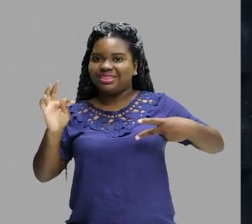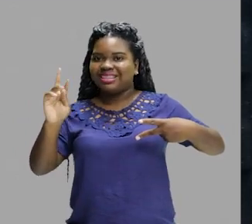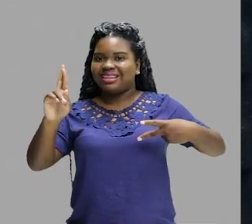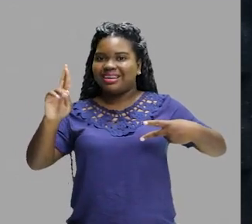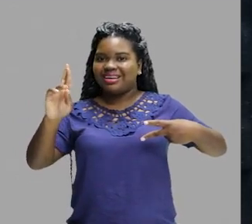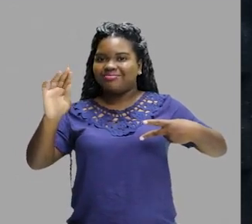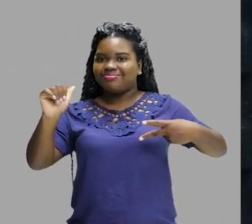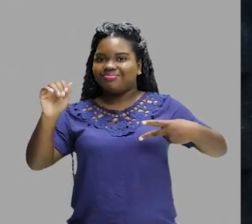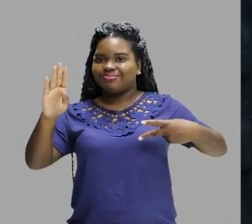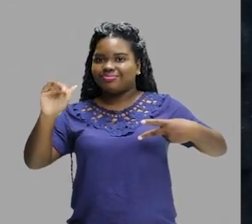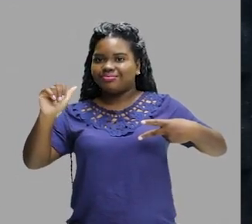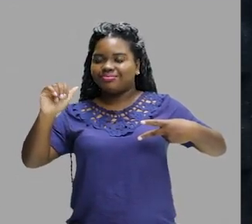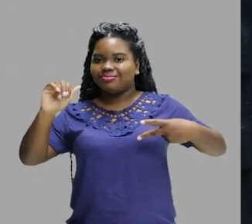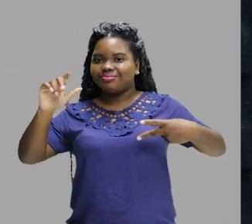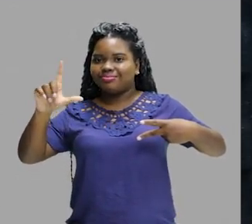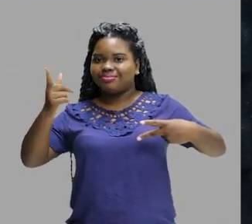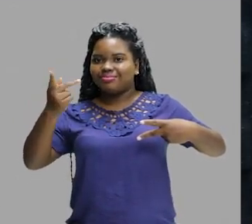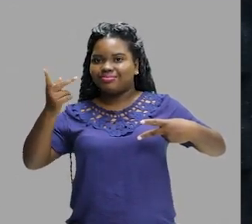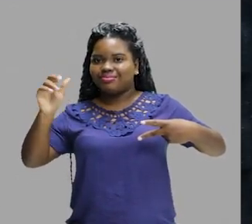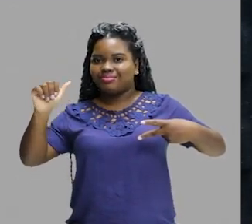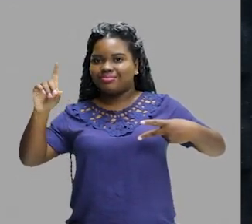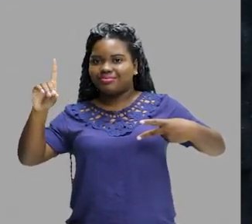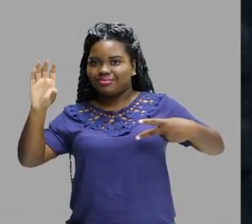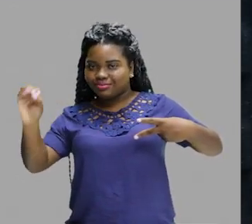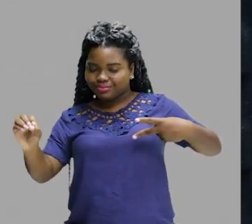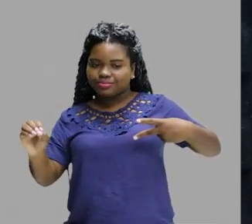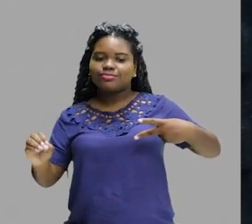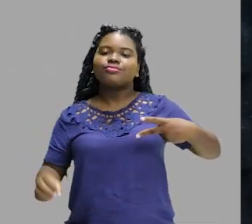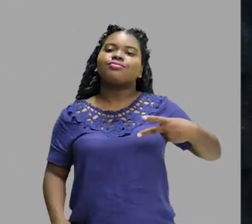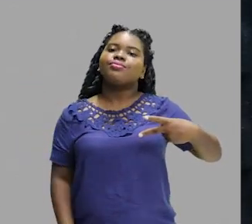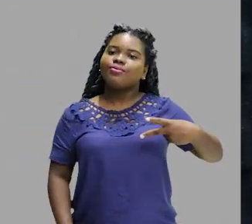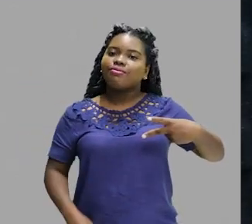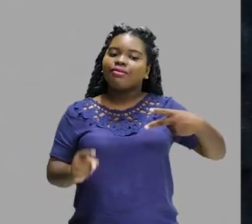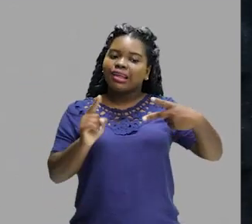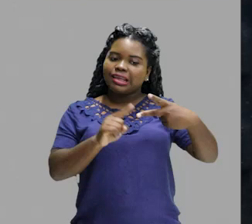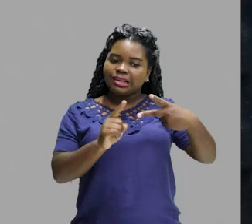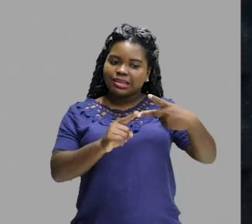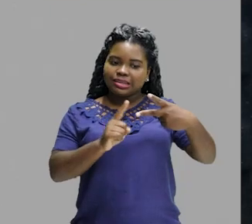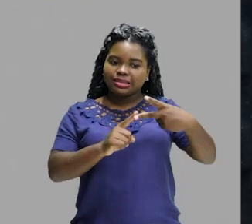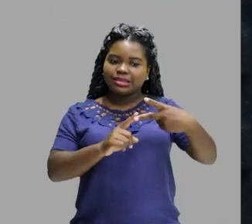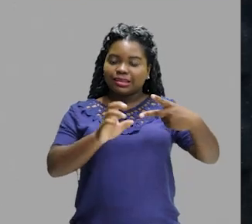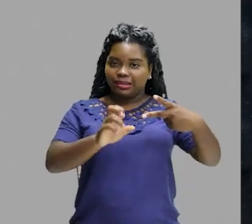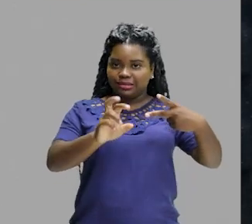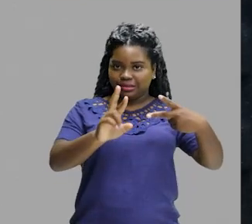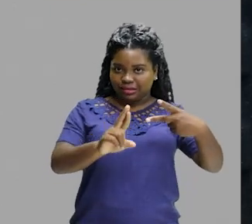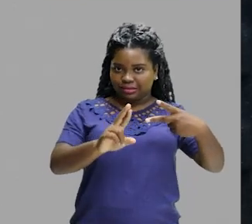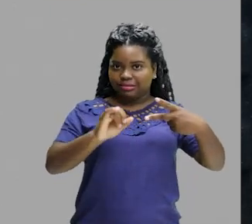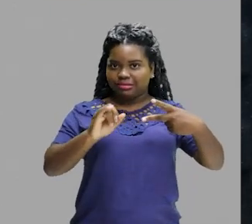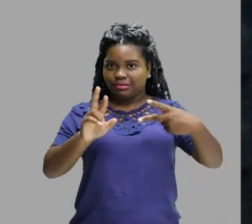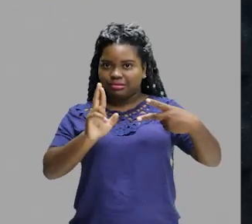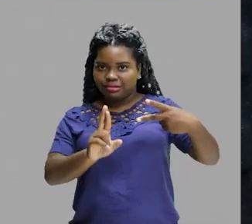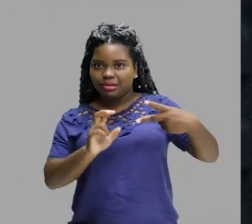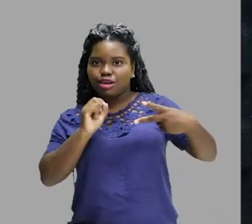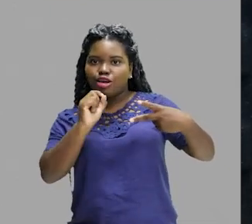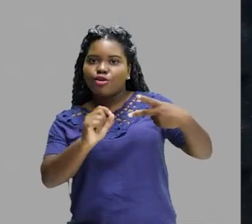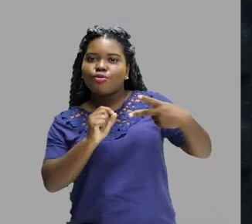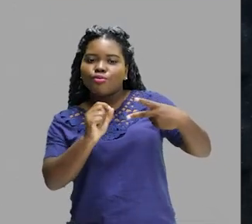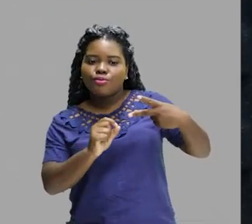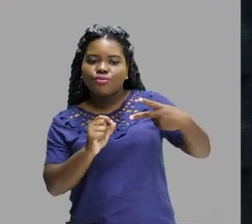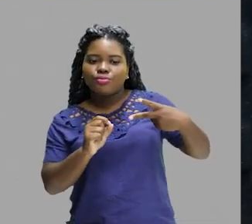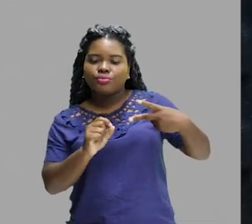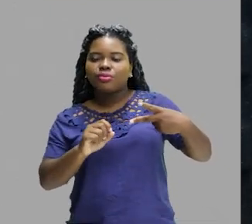trabalhado. Cantar, cantado. E os verbos em terminação ER e IR